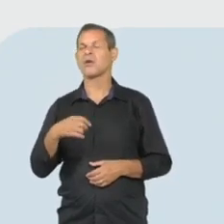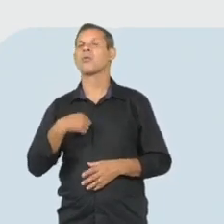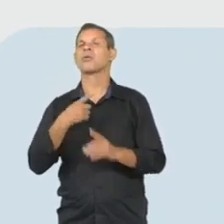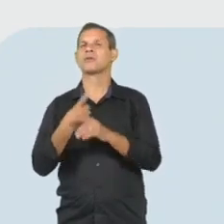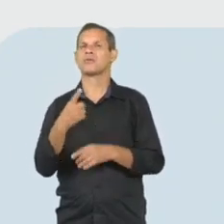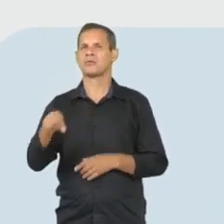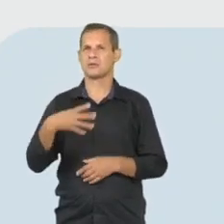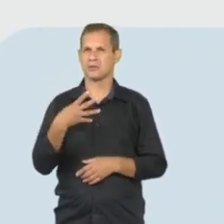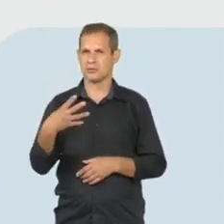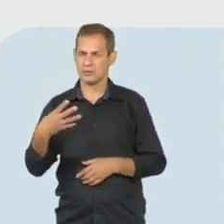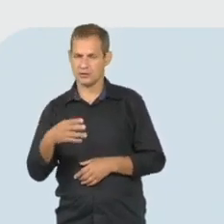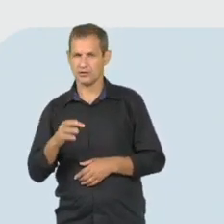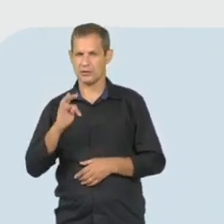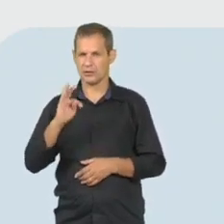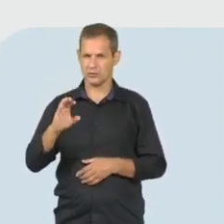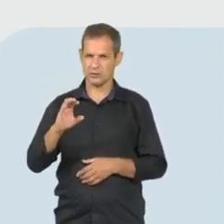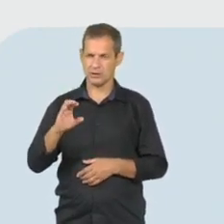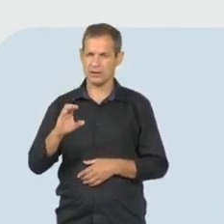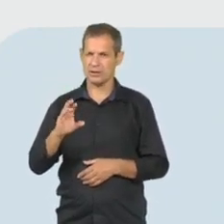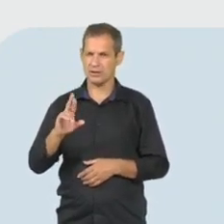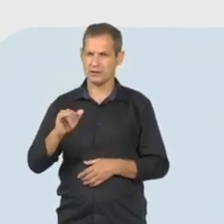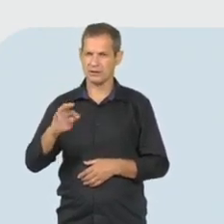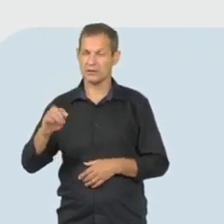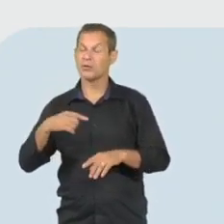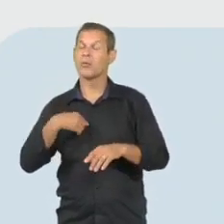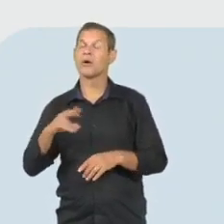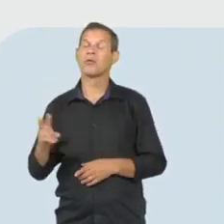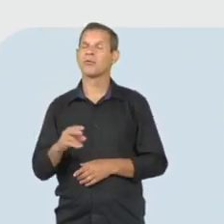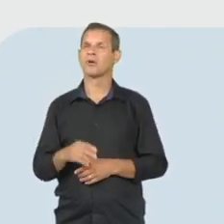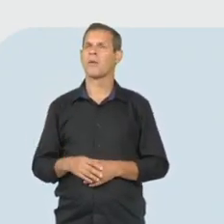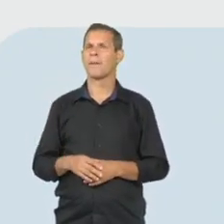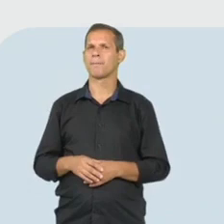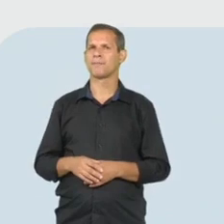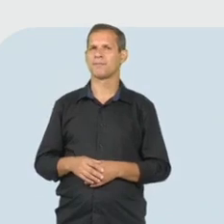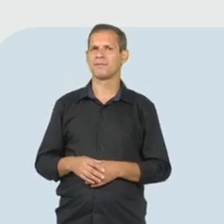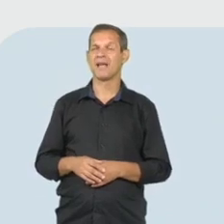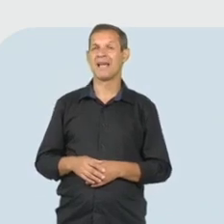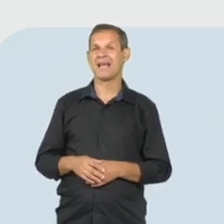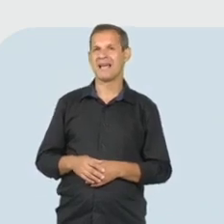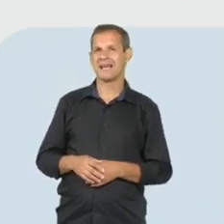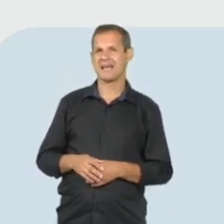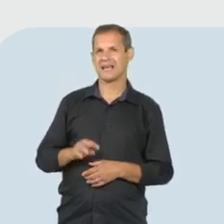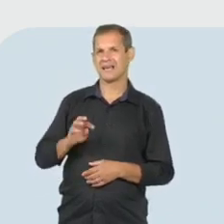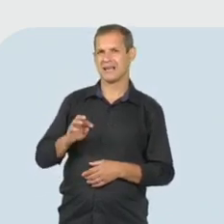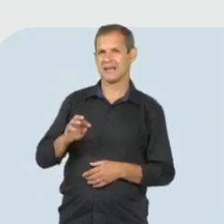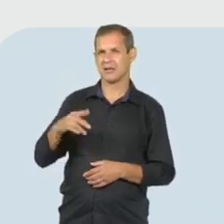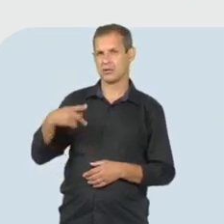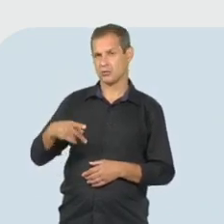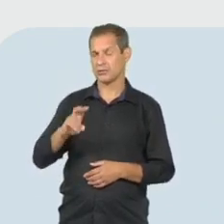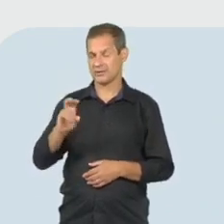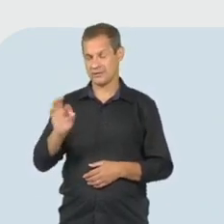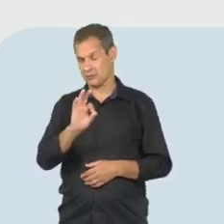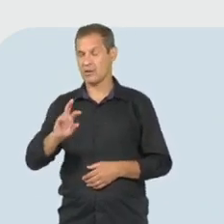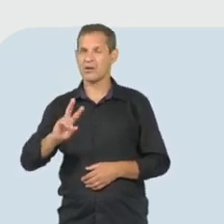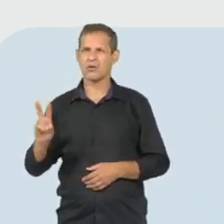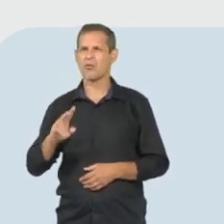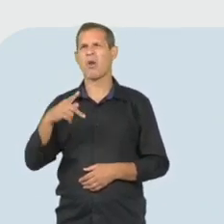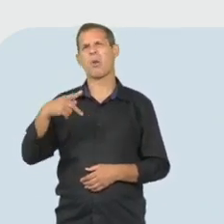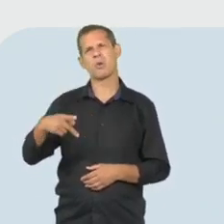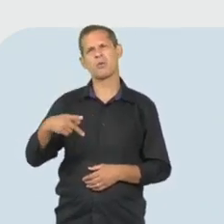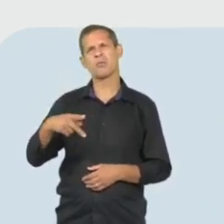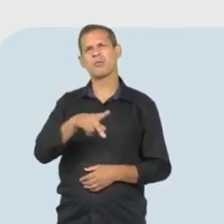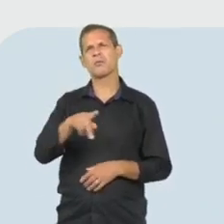1,64, que é meu T crítico. Como o valor do P, ele está dizendo que é 5%, professor, o que é esse valor do